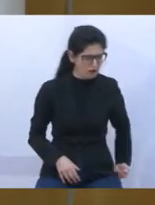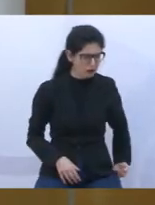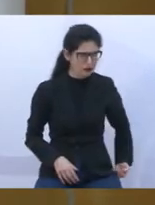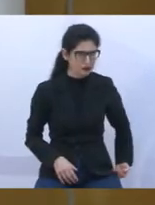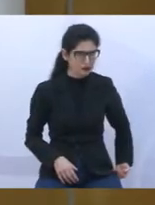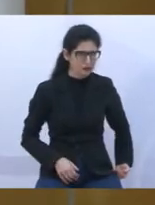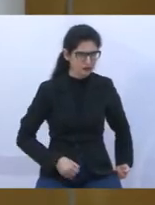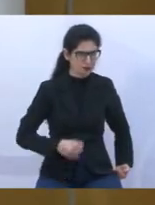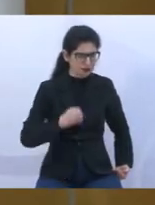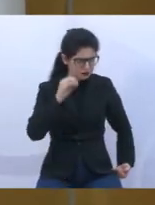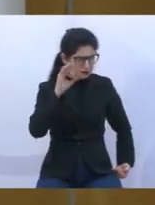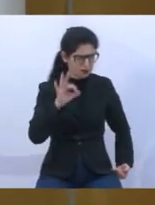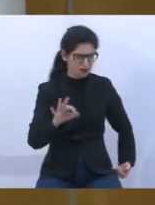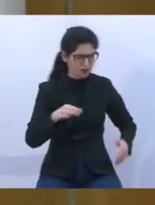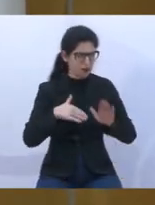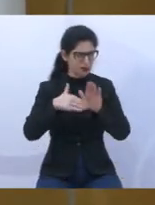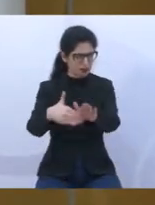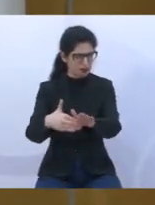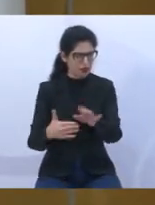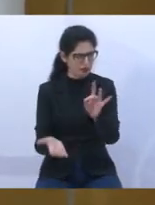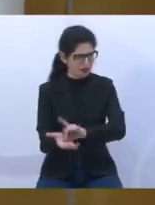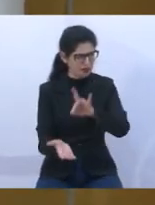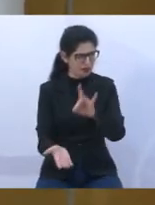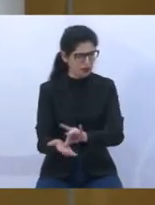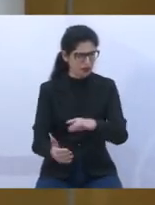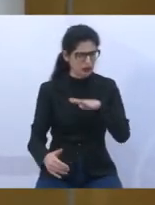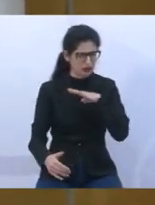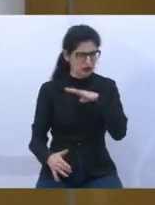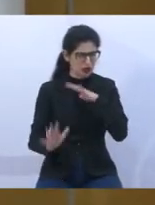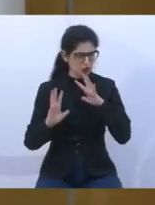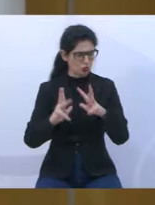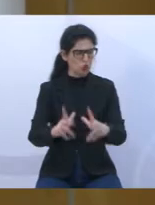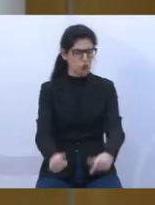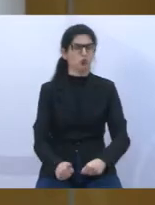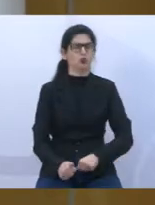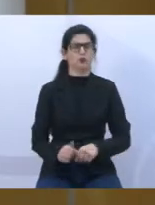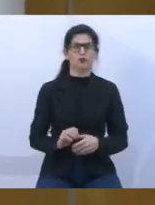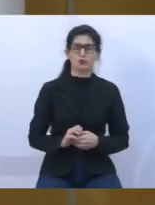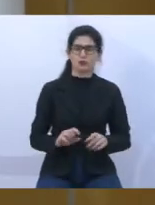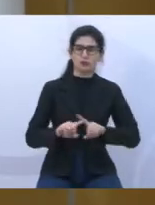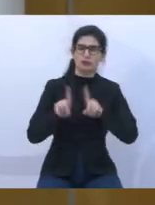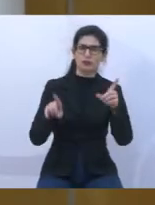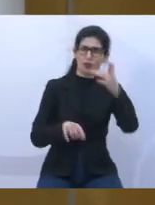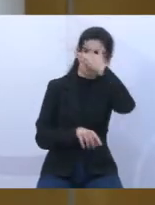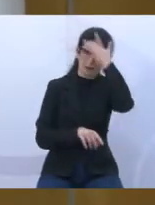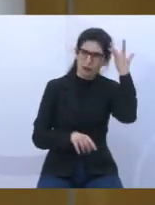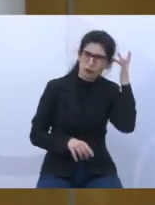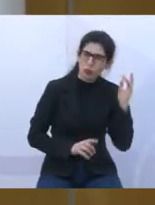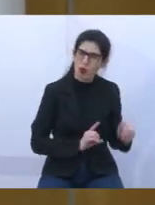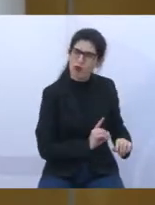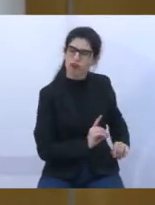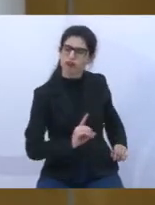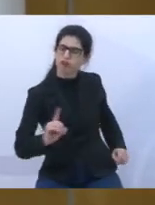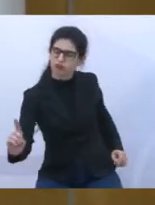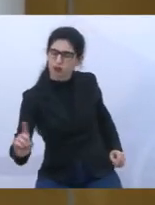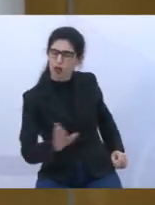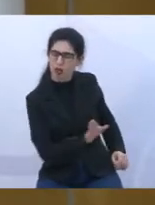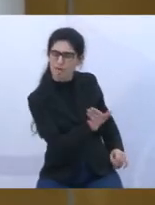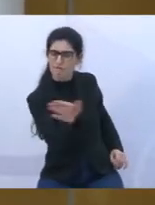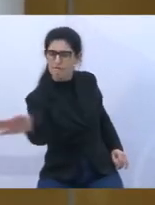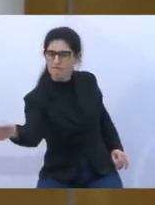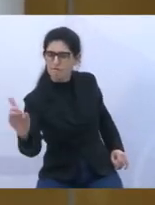altura oi e aí o que acontece essas pessoas que foram também as urnas